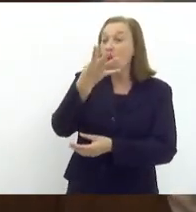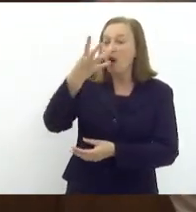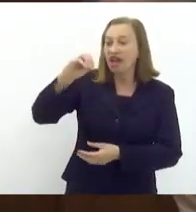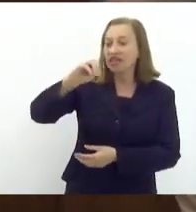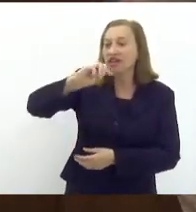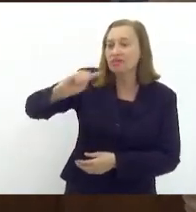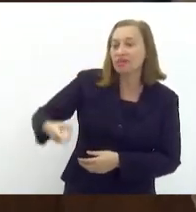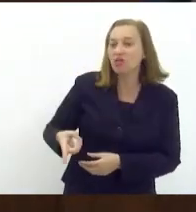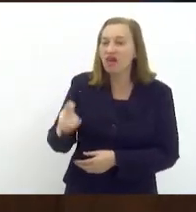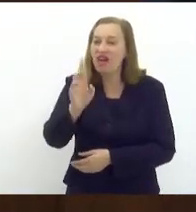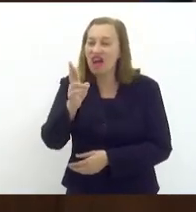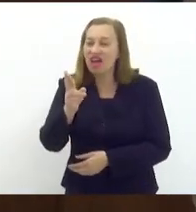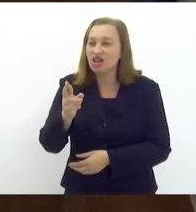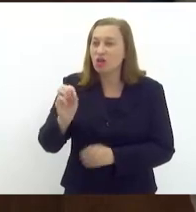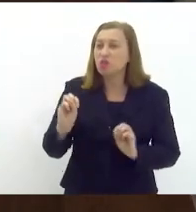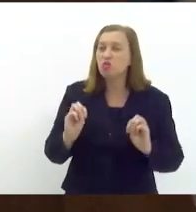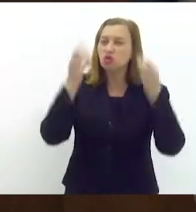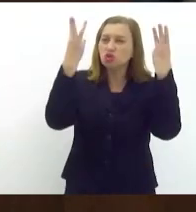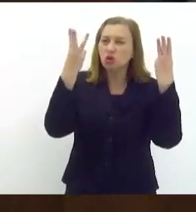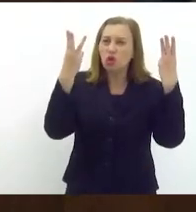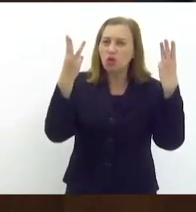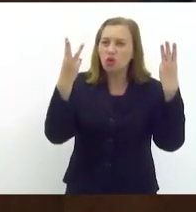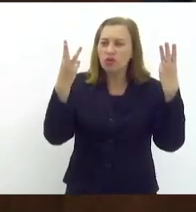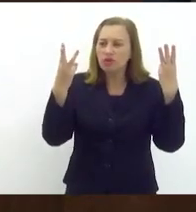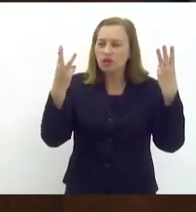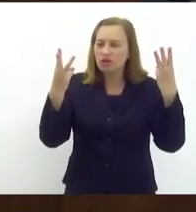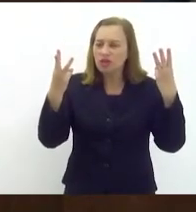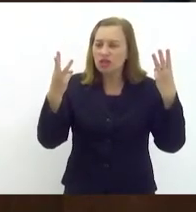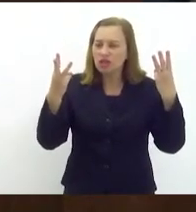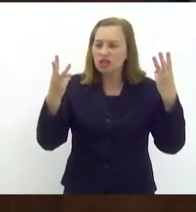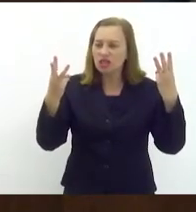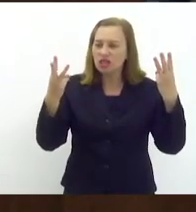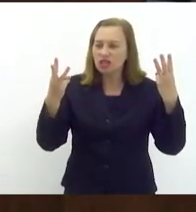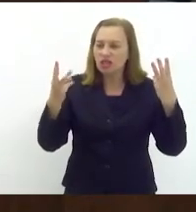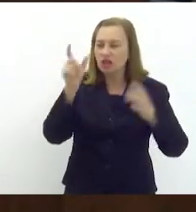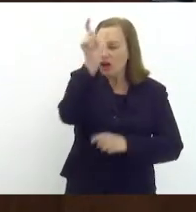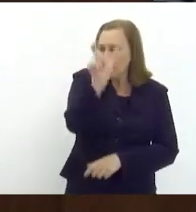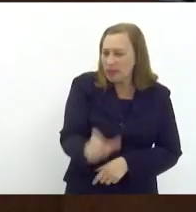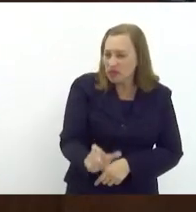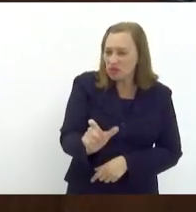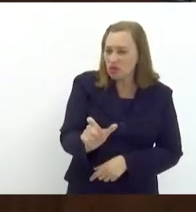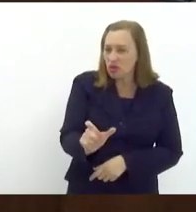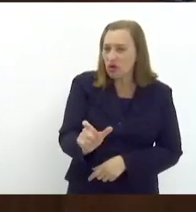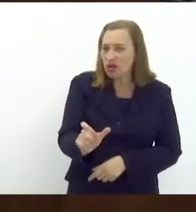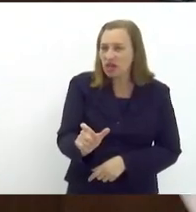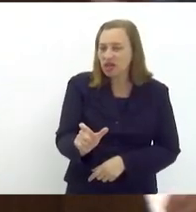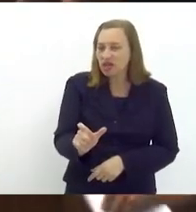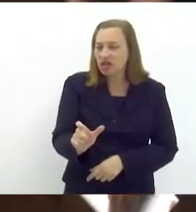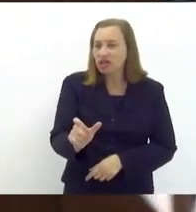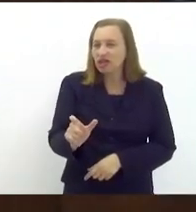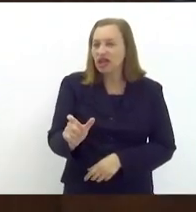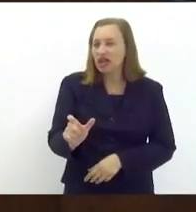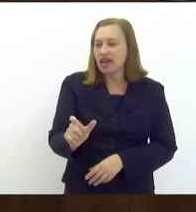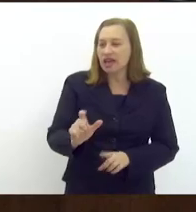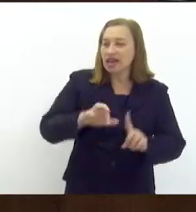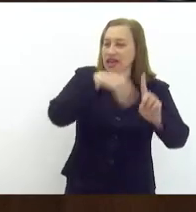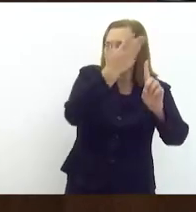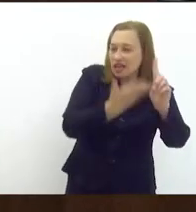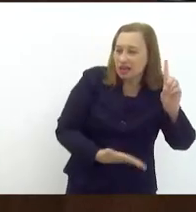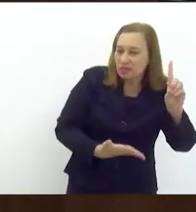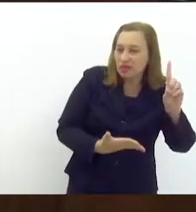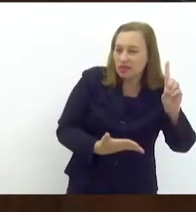show de uma pessoa que faz Apologia ao tráfico de drogas a maior facção criminosa do Estado do Rio de